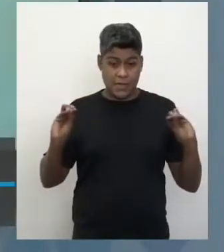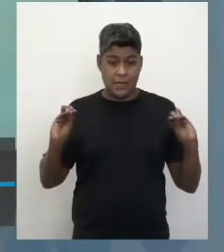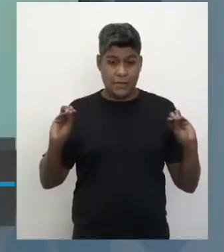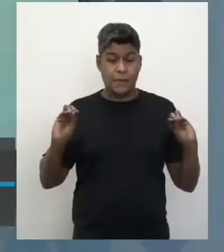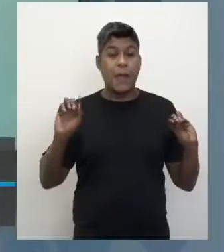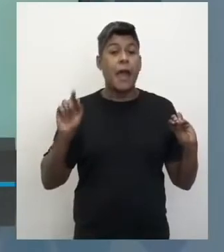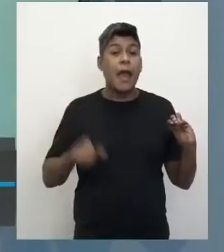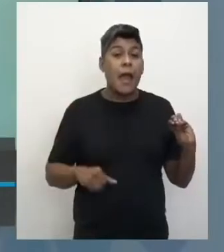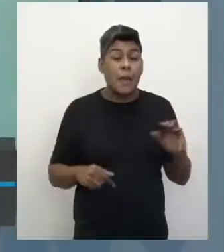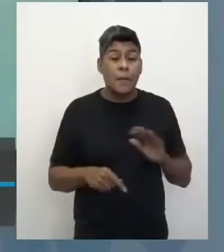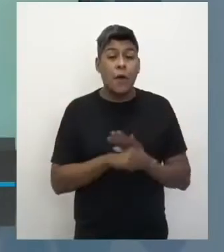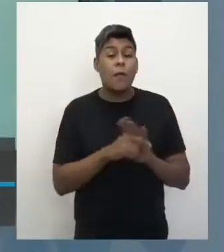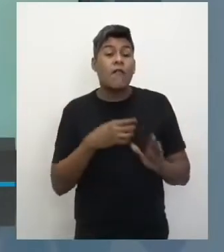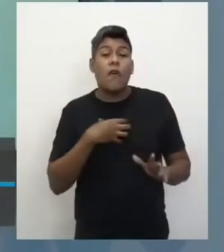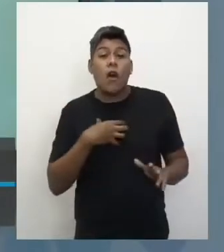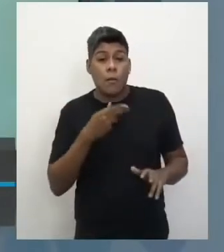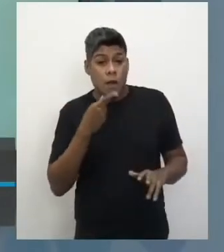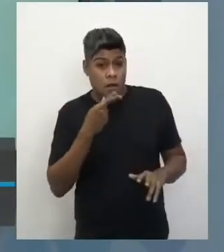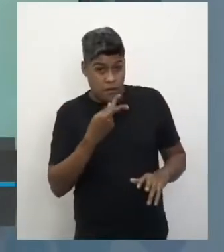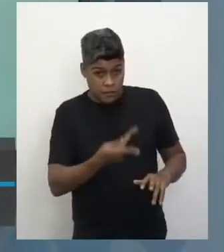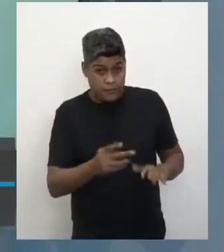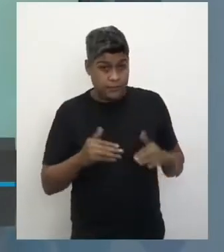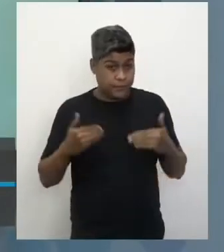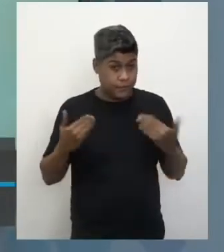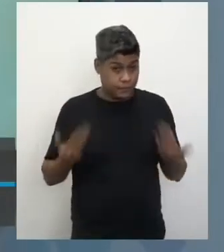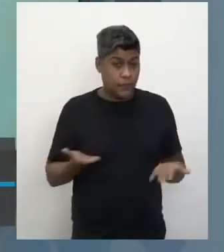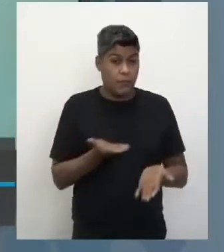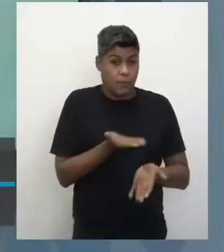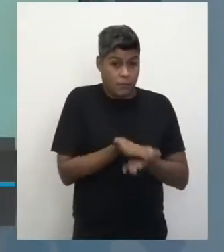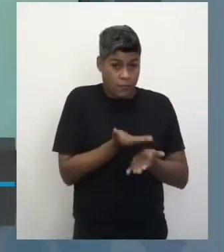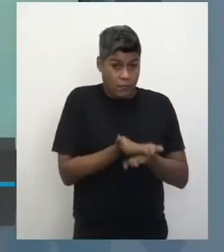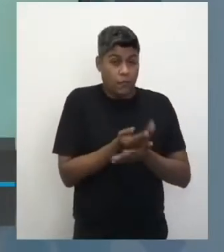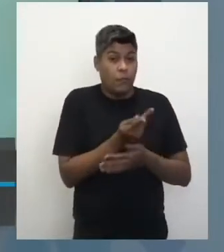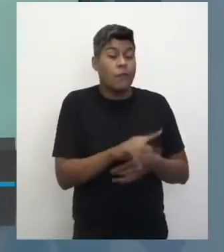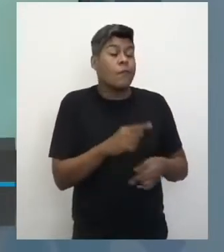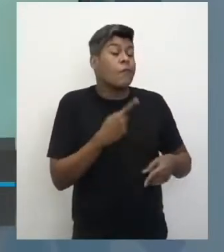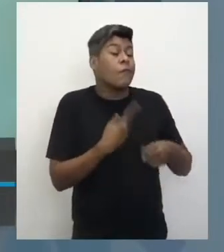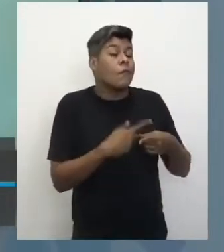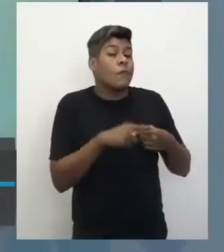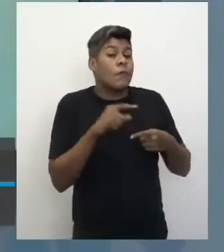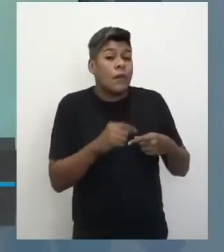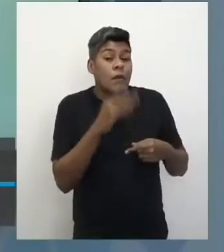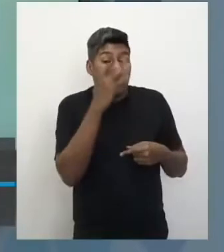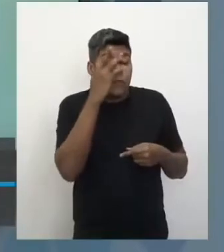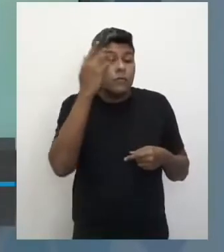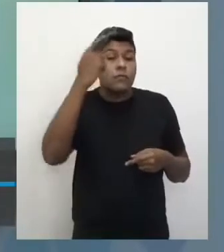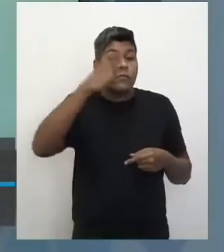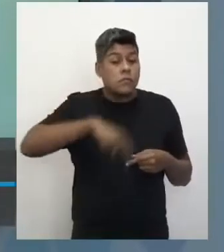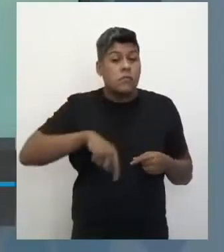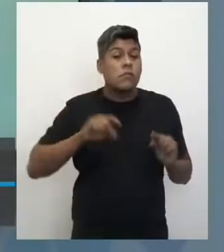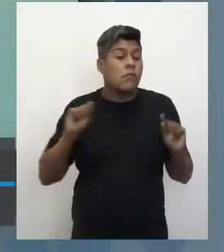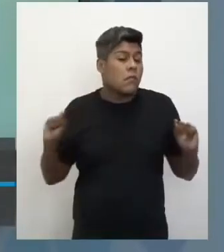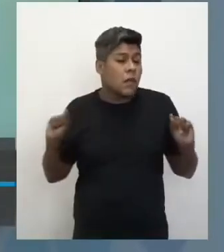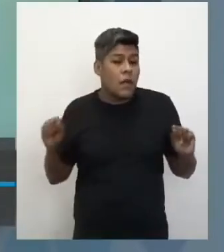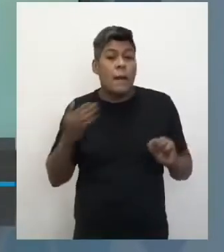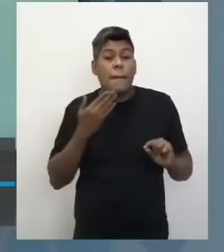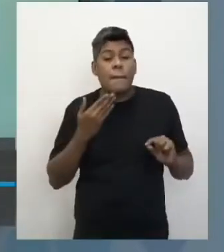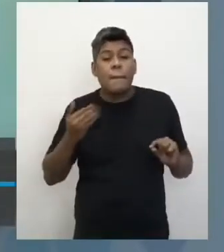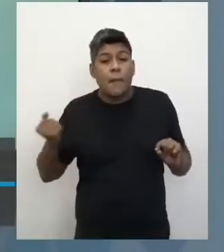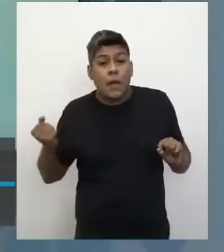não era bem da forma que ele falou. Entretanto, a gente estuda ele porque ele foi o cara que, assim, vamos dizer assim, melhor